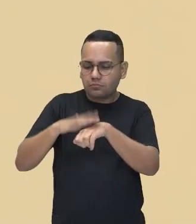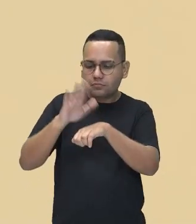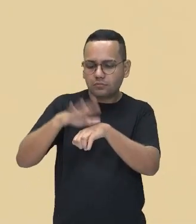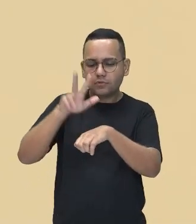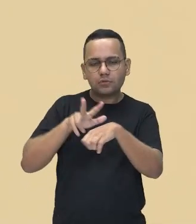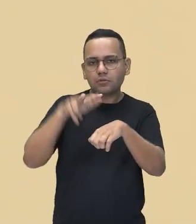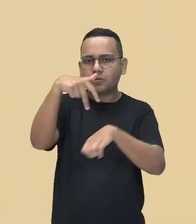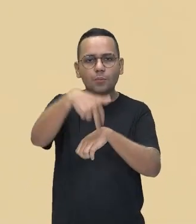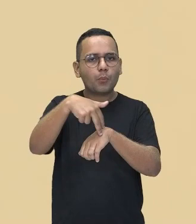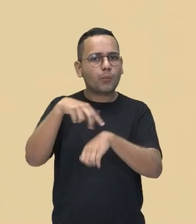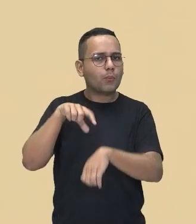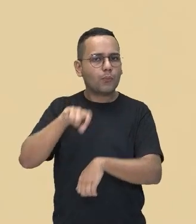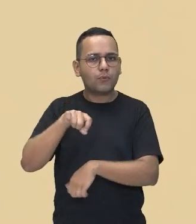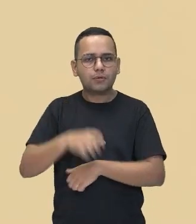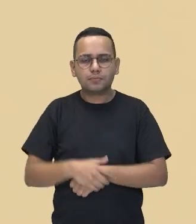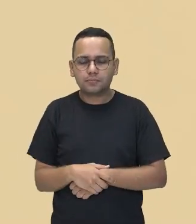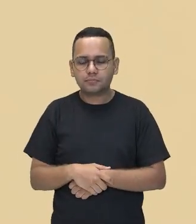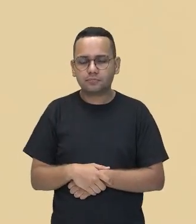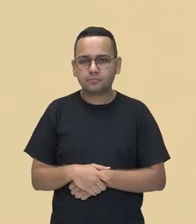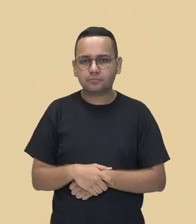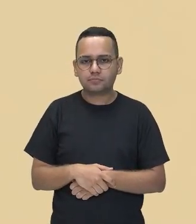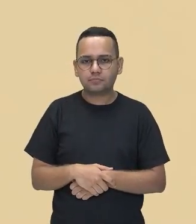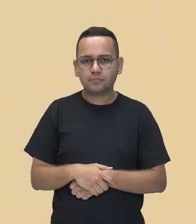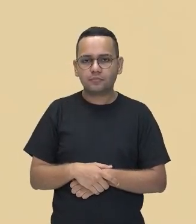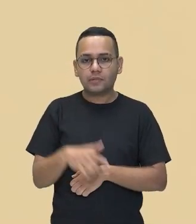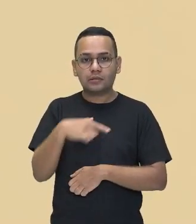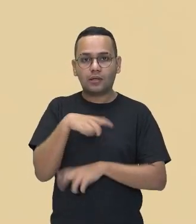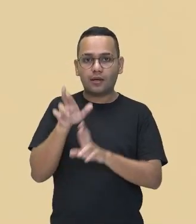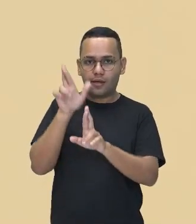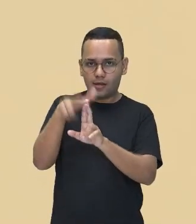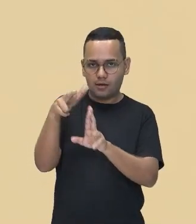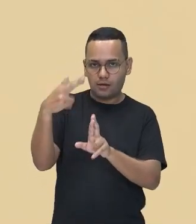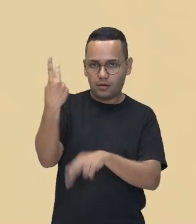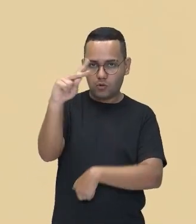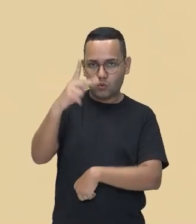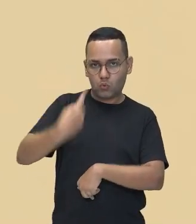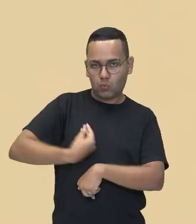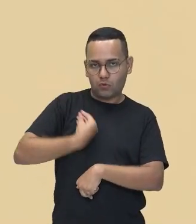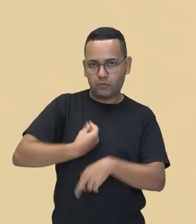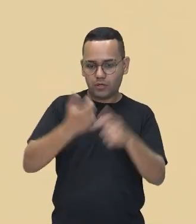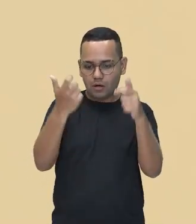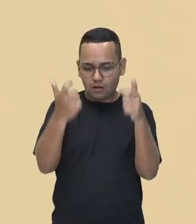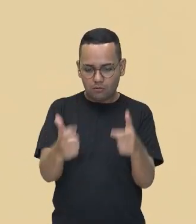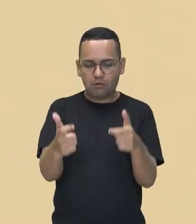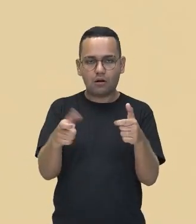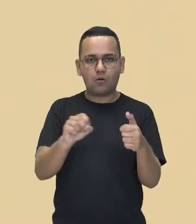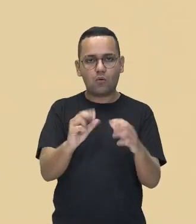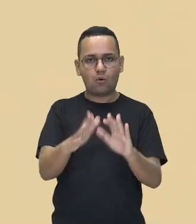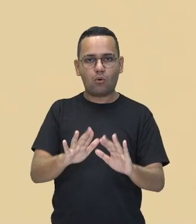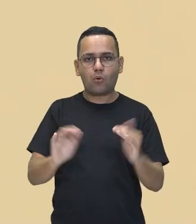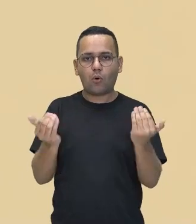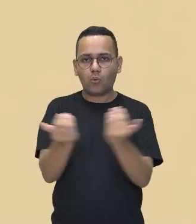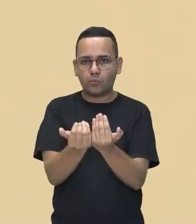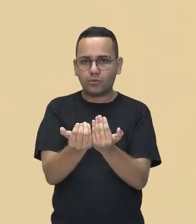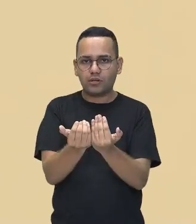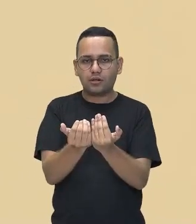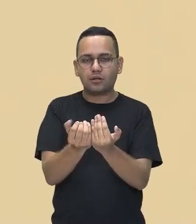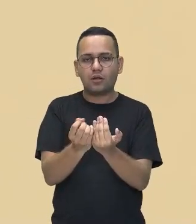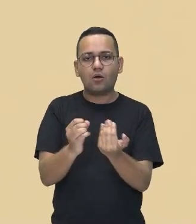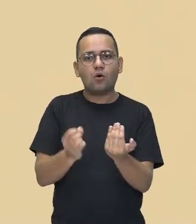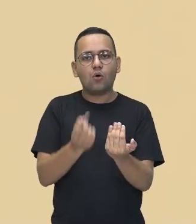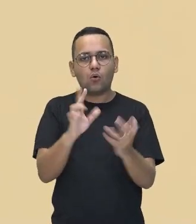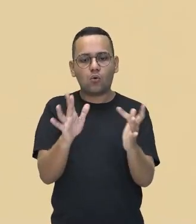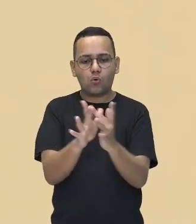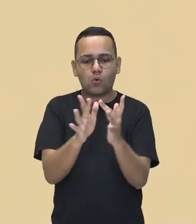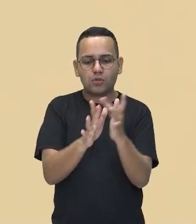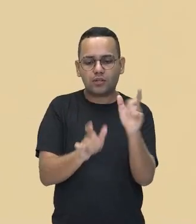Em mostrar essas realidades da tua localidade, da sua comunidade, da onde você,